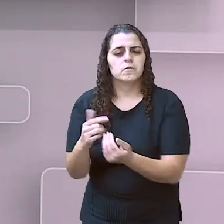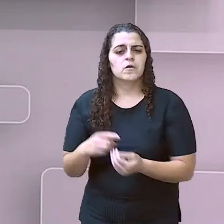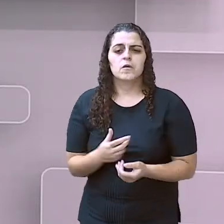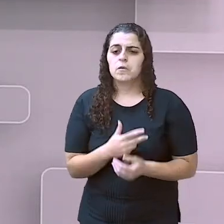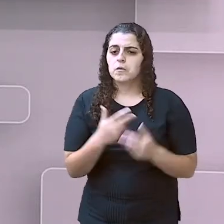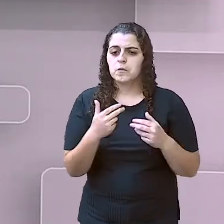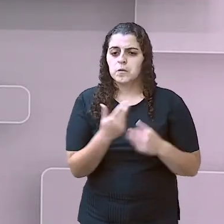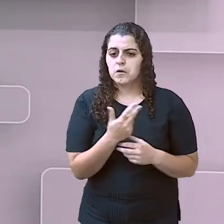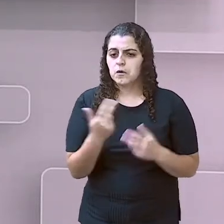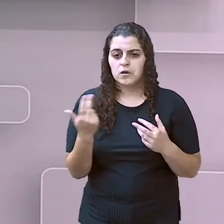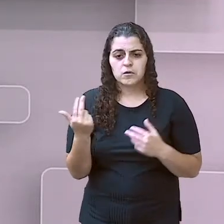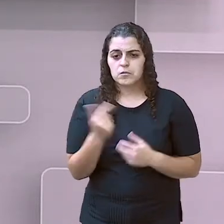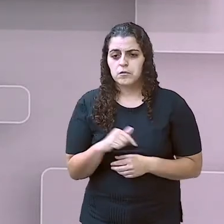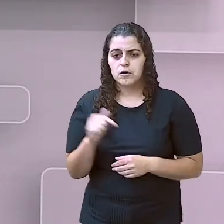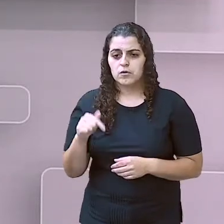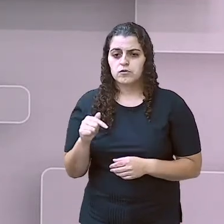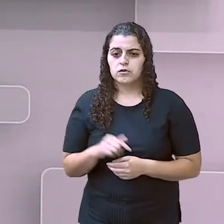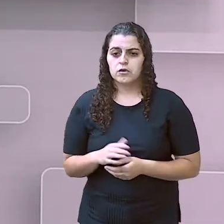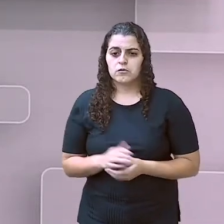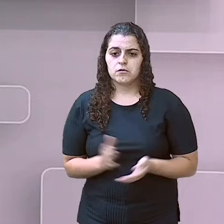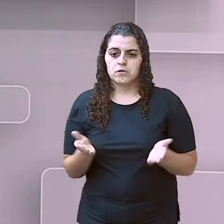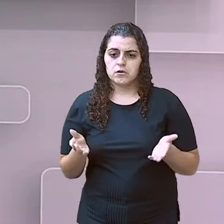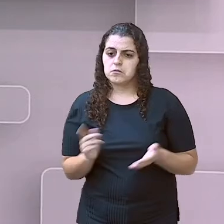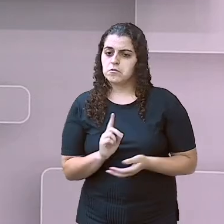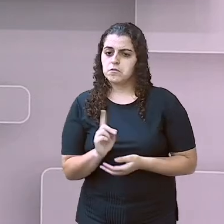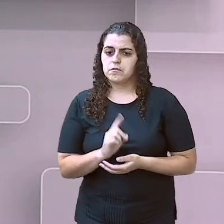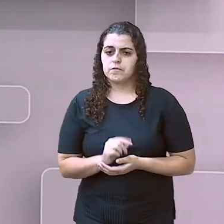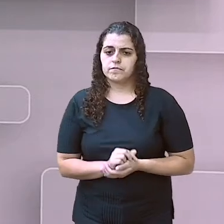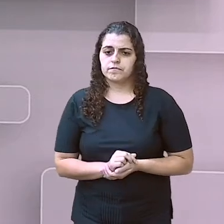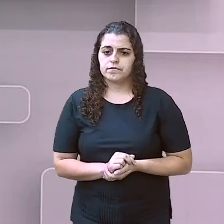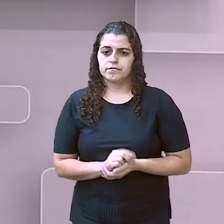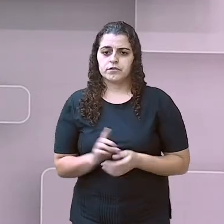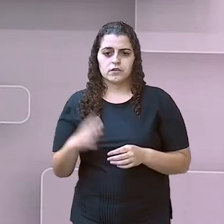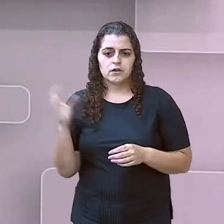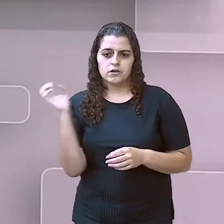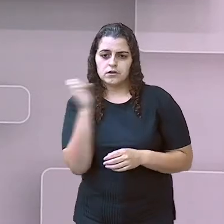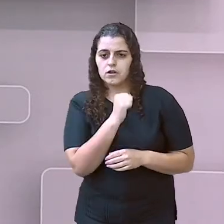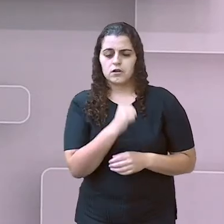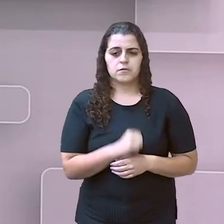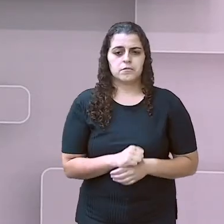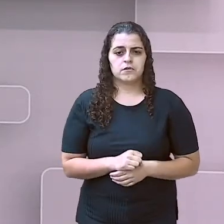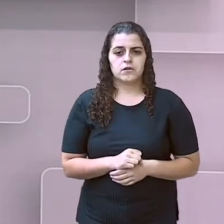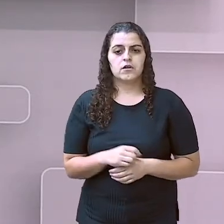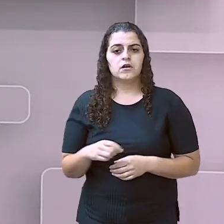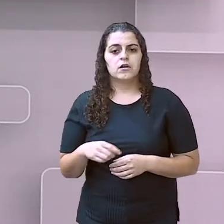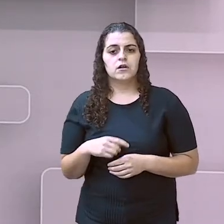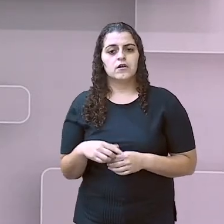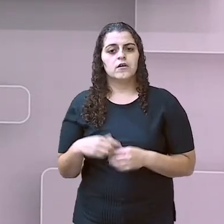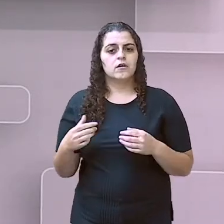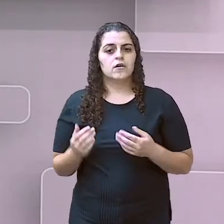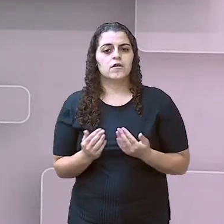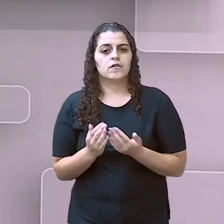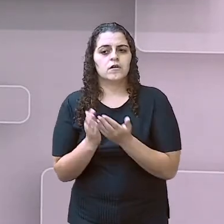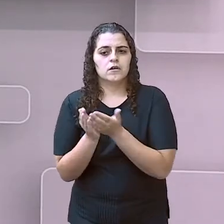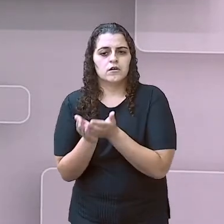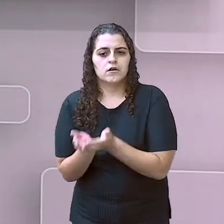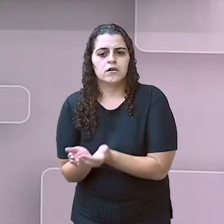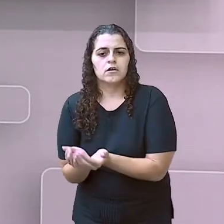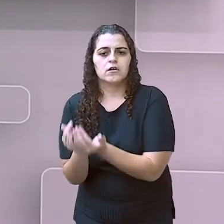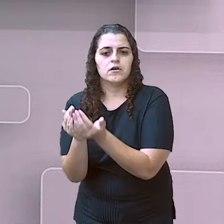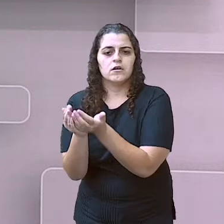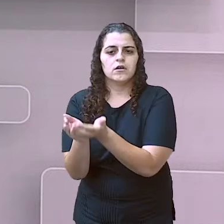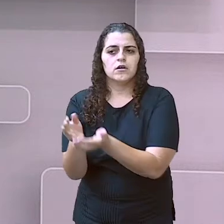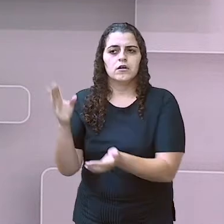igual aos navios de agora, que muito mais rápidos. Então a viagem era muito